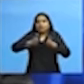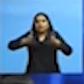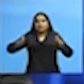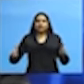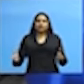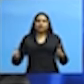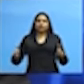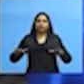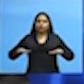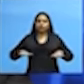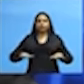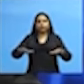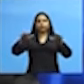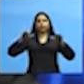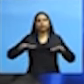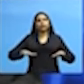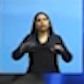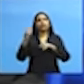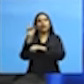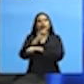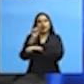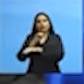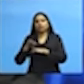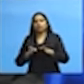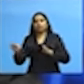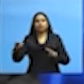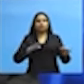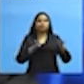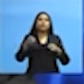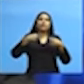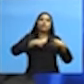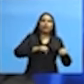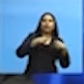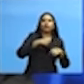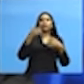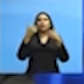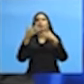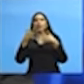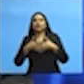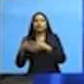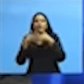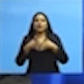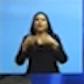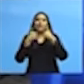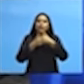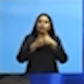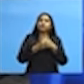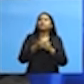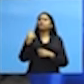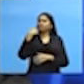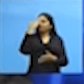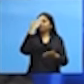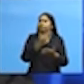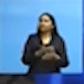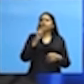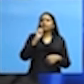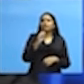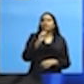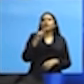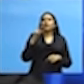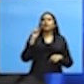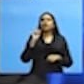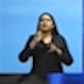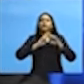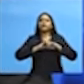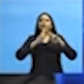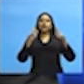que o transporte individual não seja absolutamente comprometido e é preciso acreditar, como eu acredito, nas modalidades de